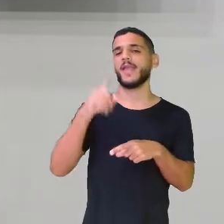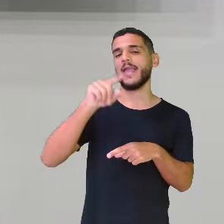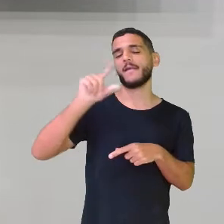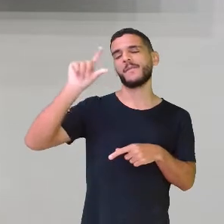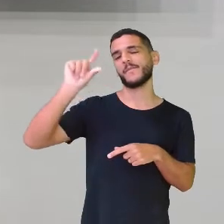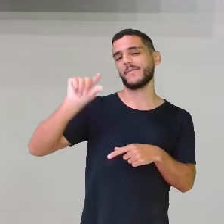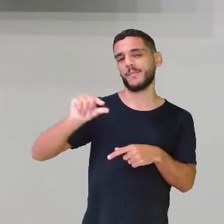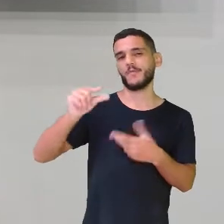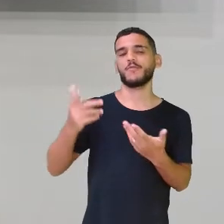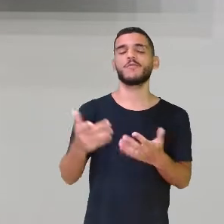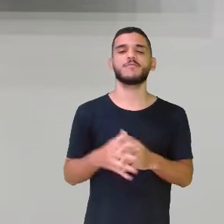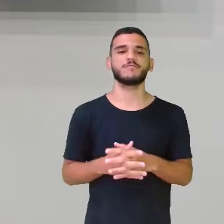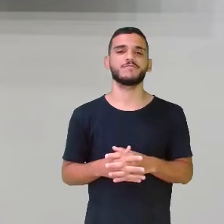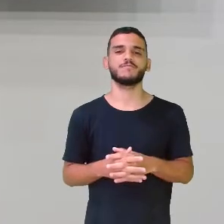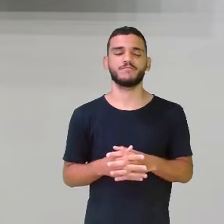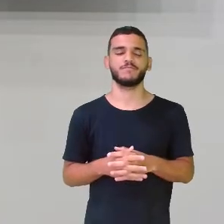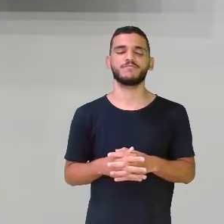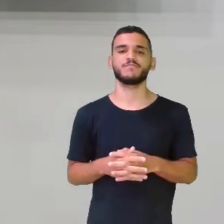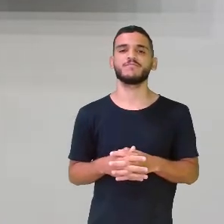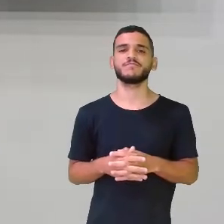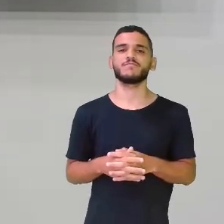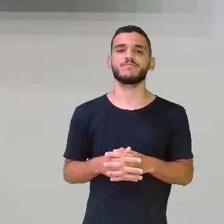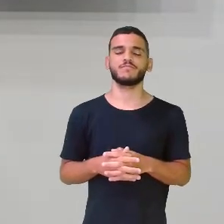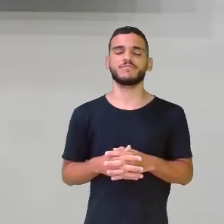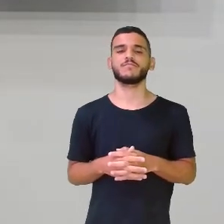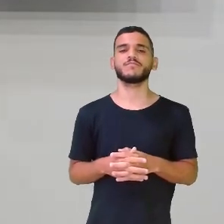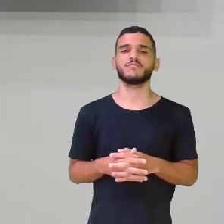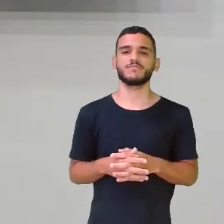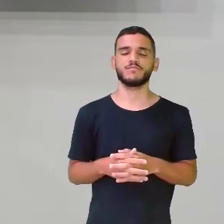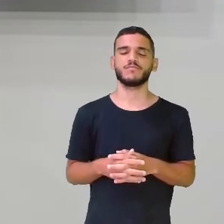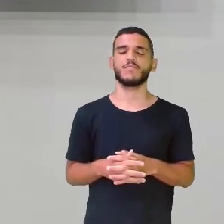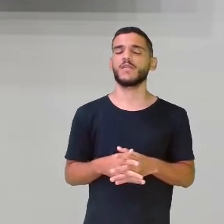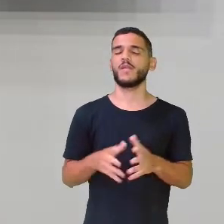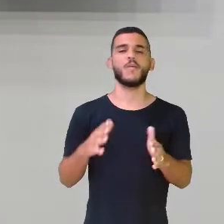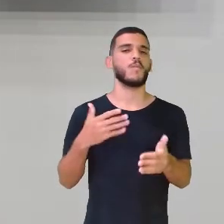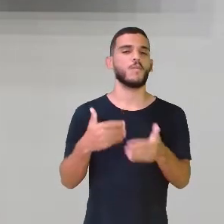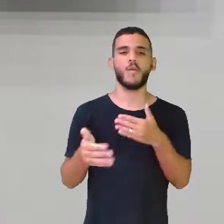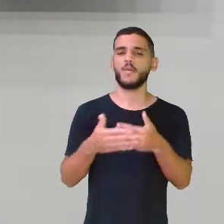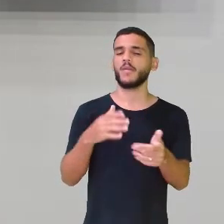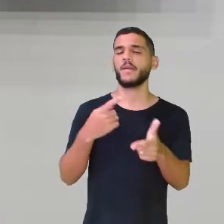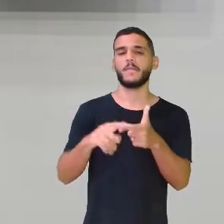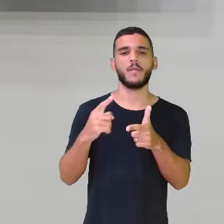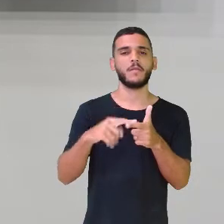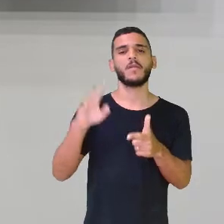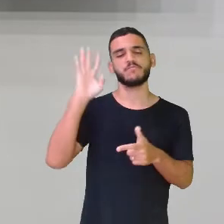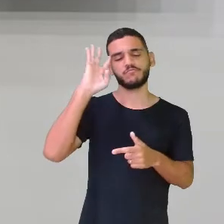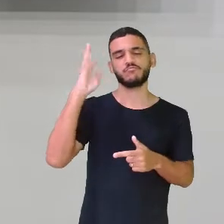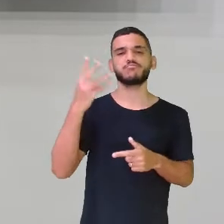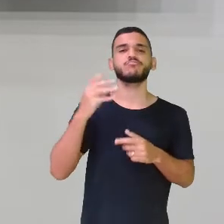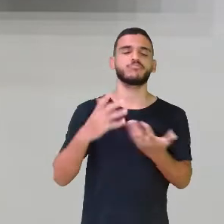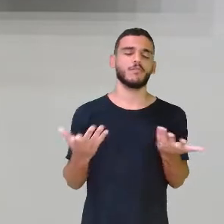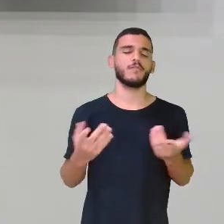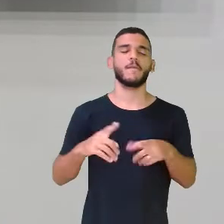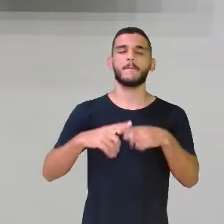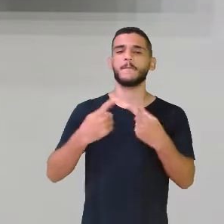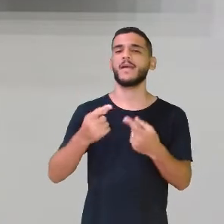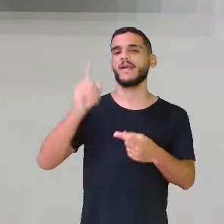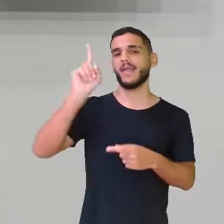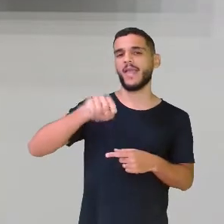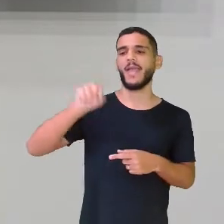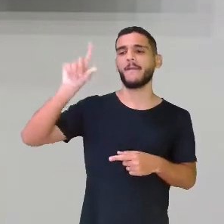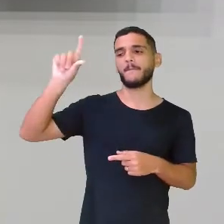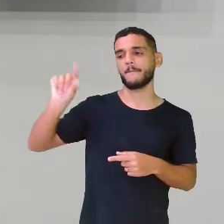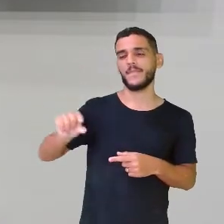pequena, suficiente para resolver, né, qualquer doença que a gente tenha. Dependendo do que seja,